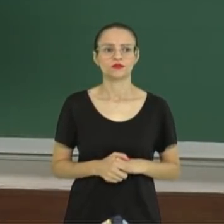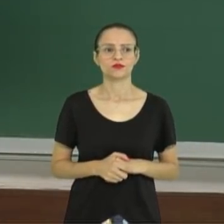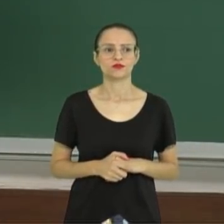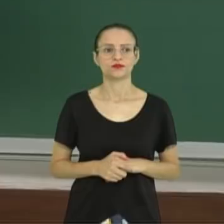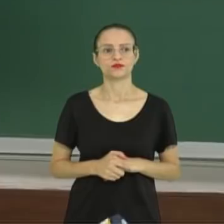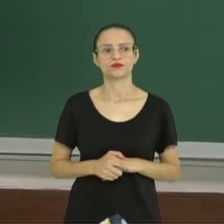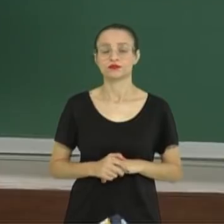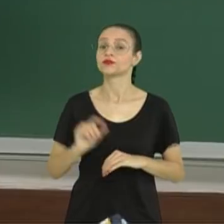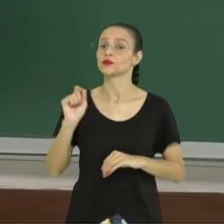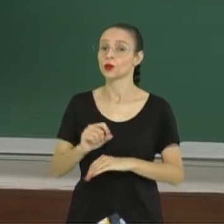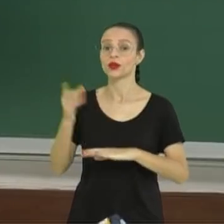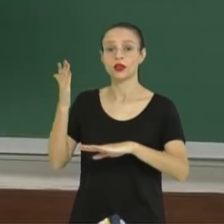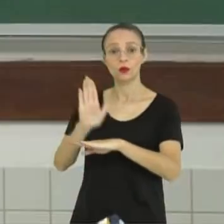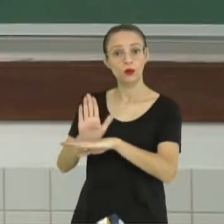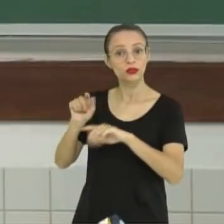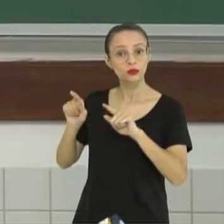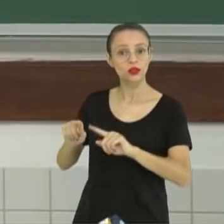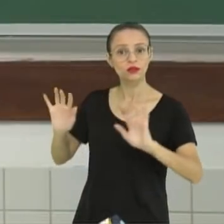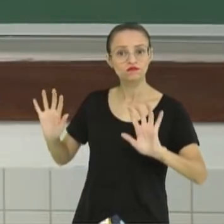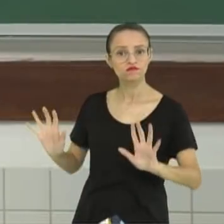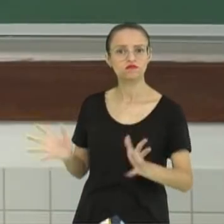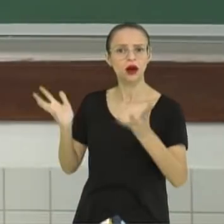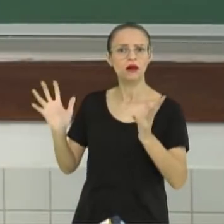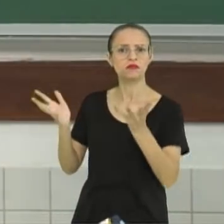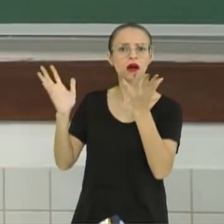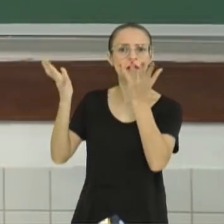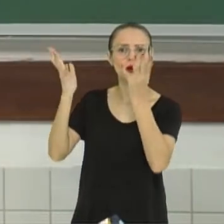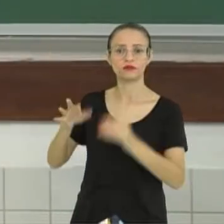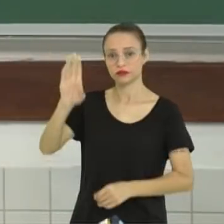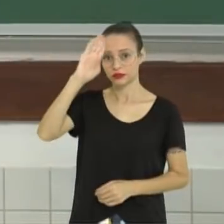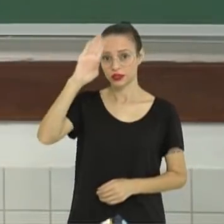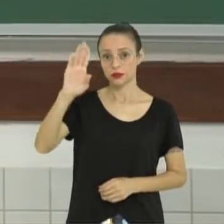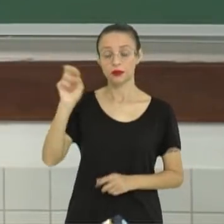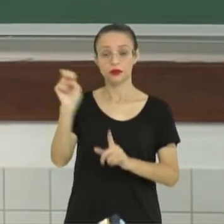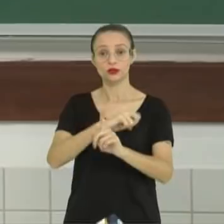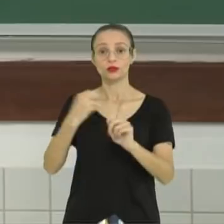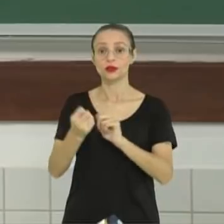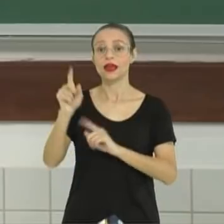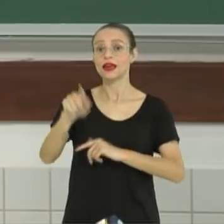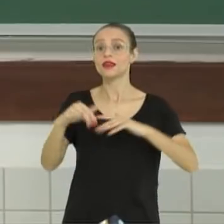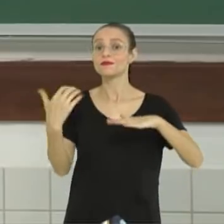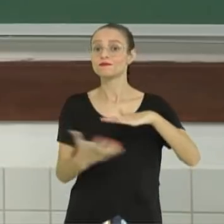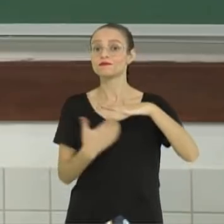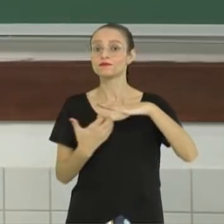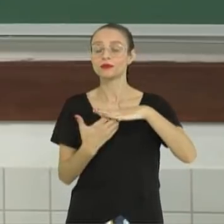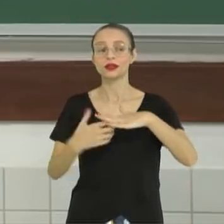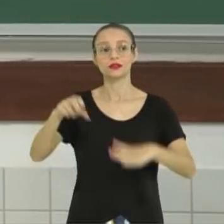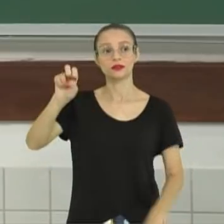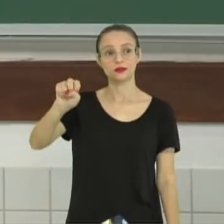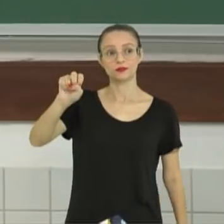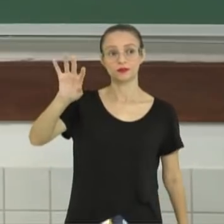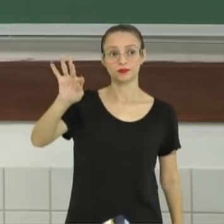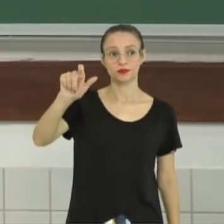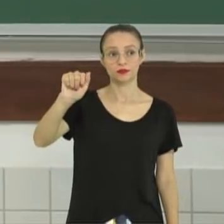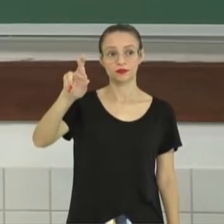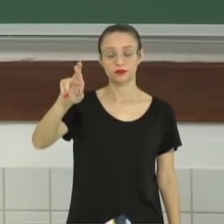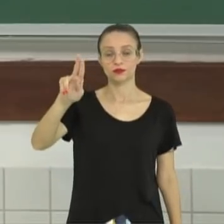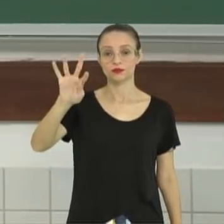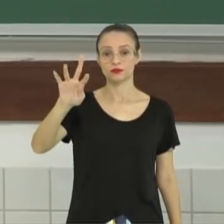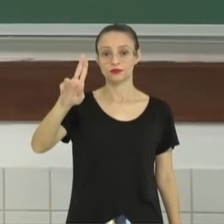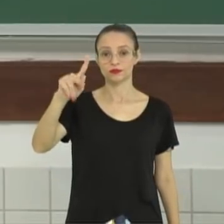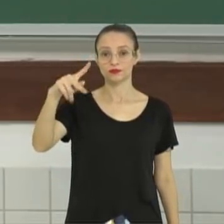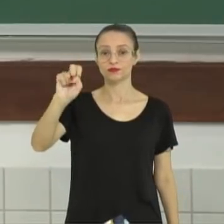que vem contribuindo muito para esse desenvolvimento, principalmente social aí na África, são as startups, a inserção